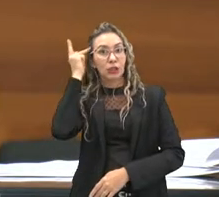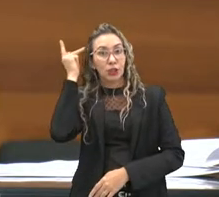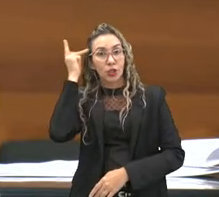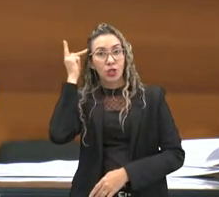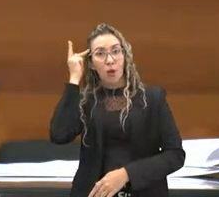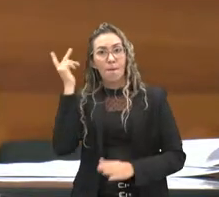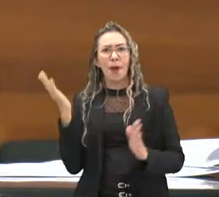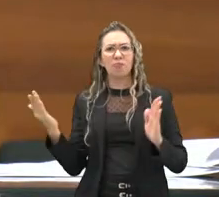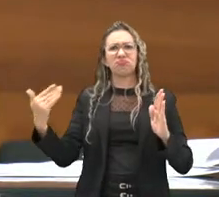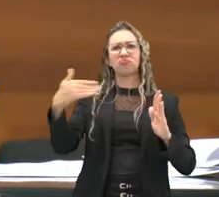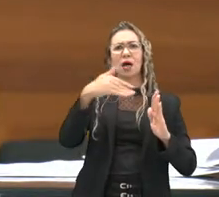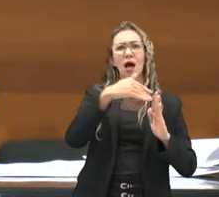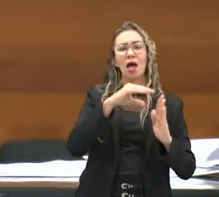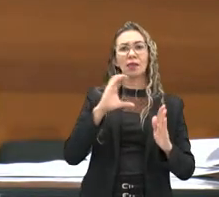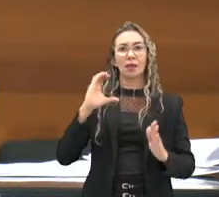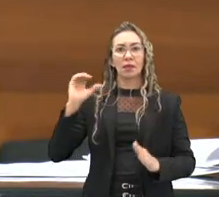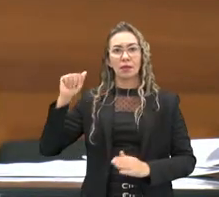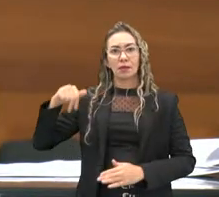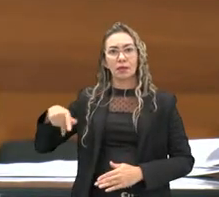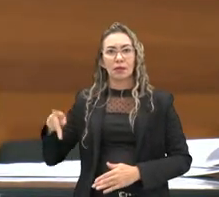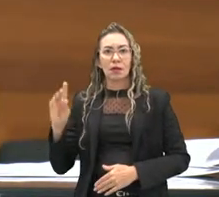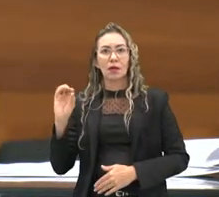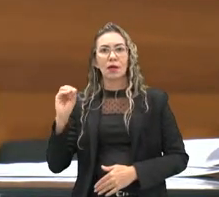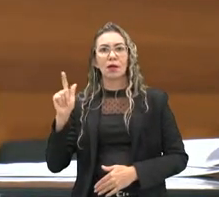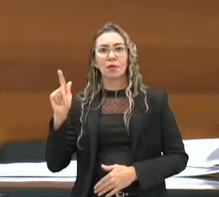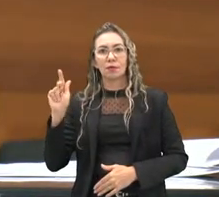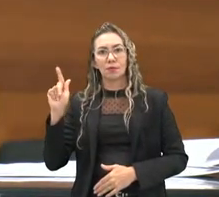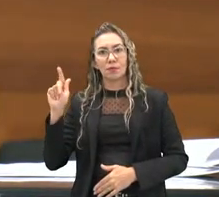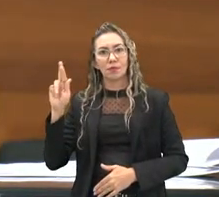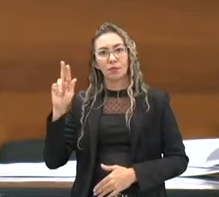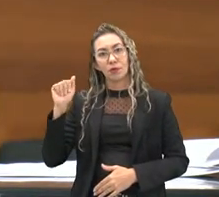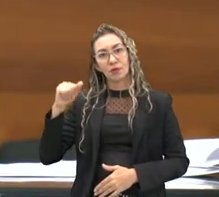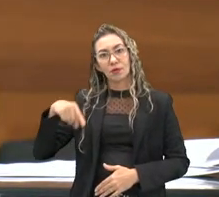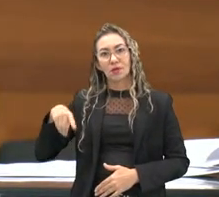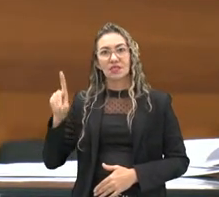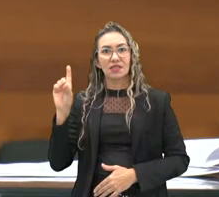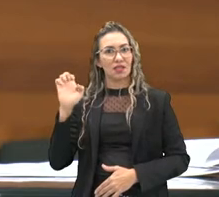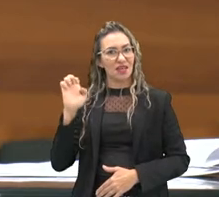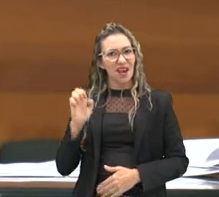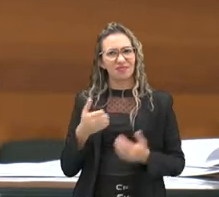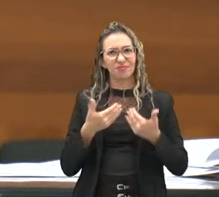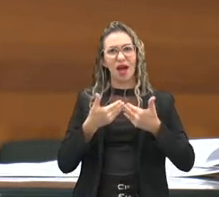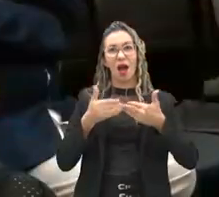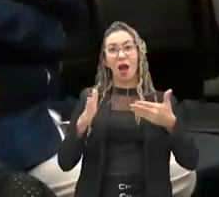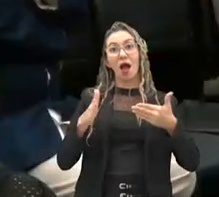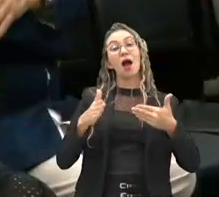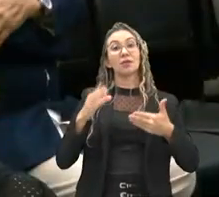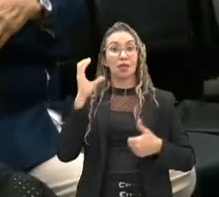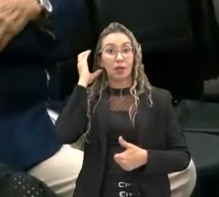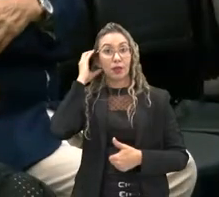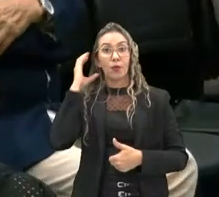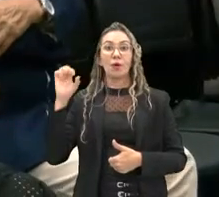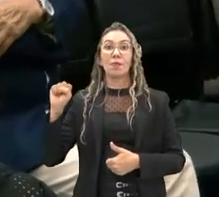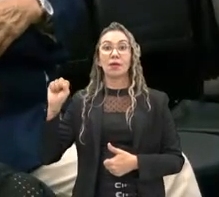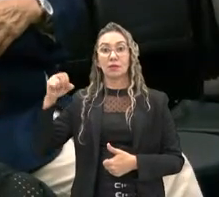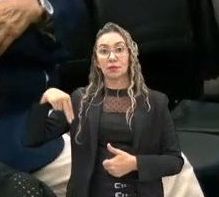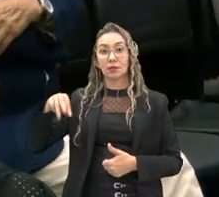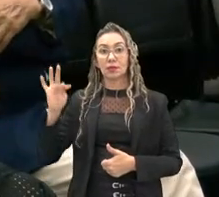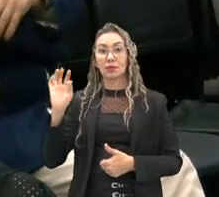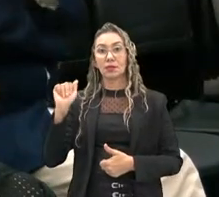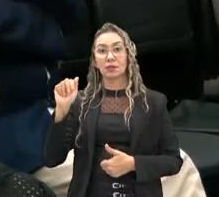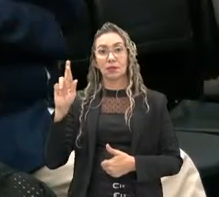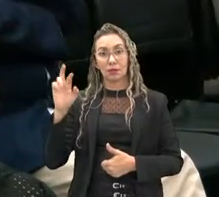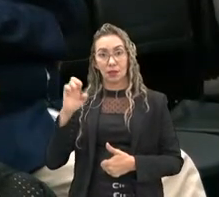Grande, Cuiabá, da BR-364-63, da abertura da Cuiabá-Santarém. Filinto Miller era muito